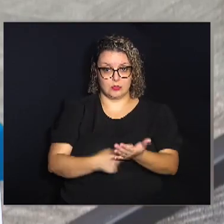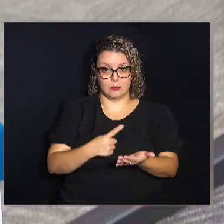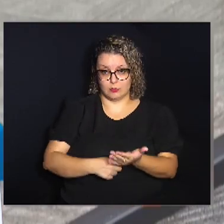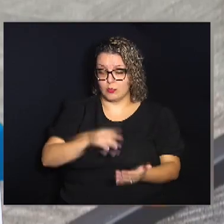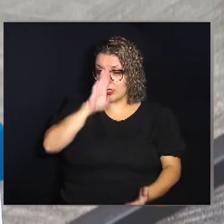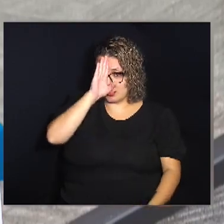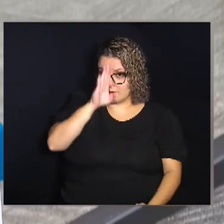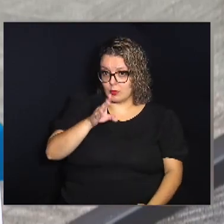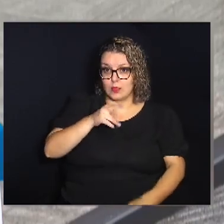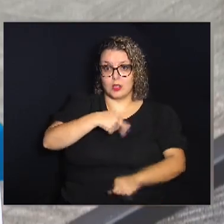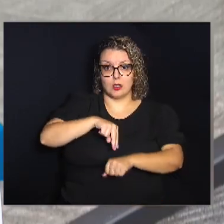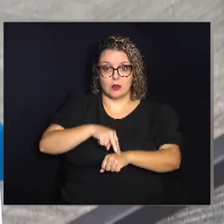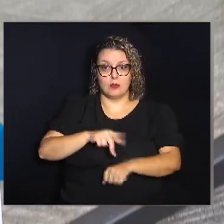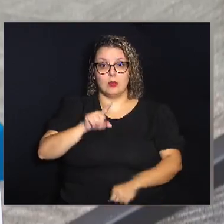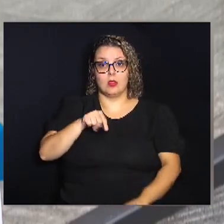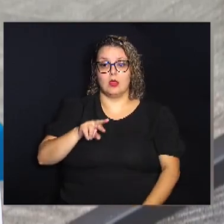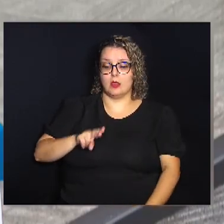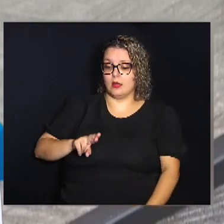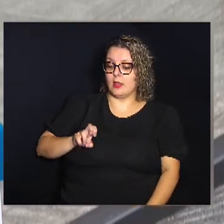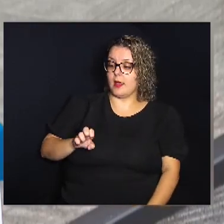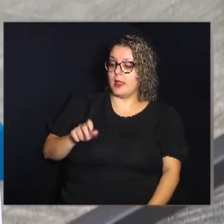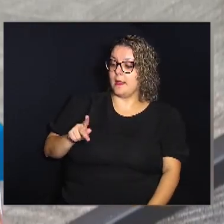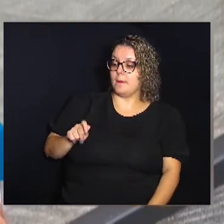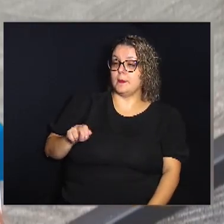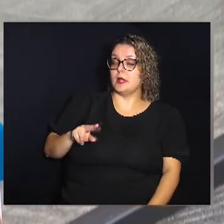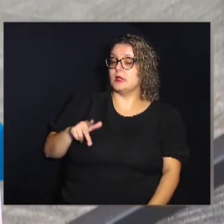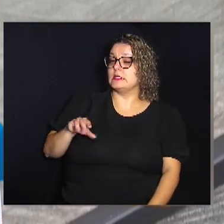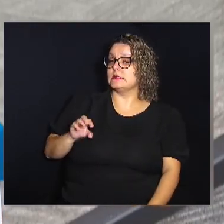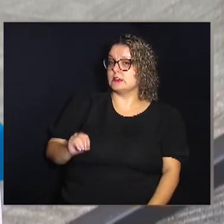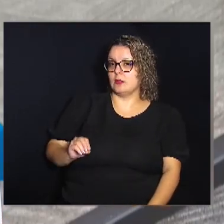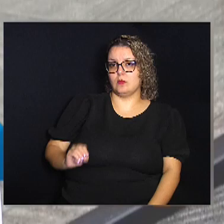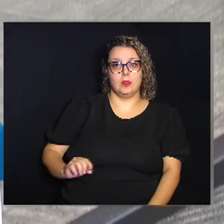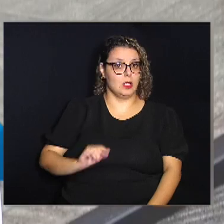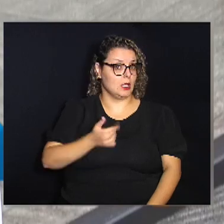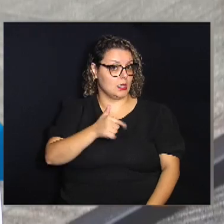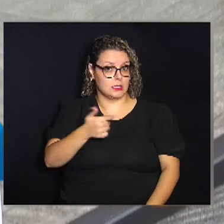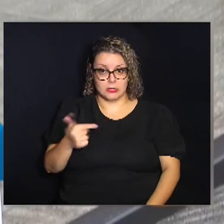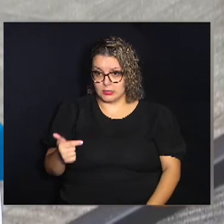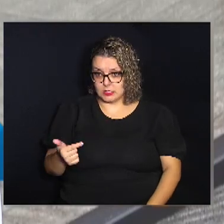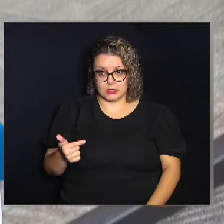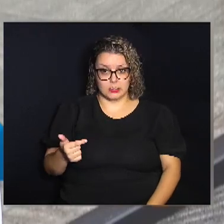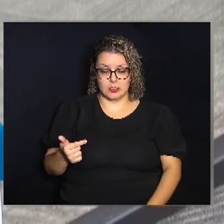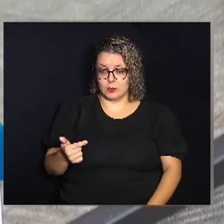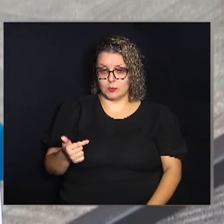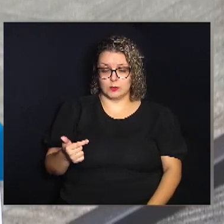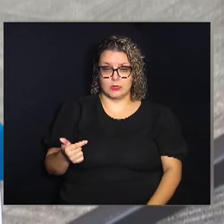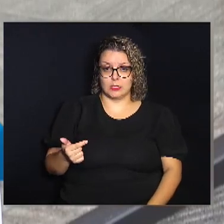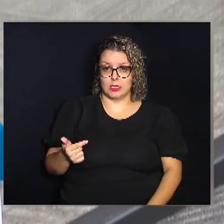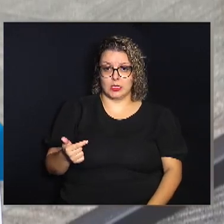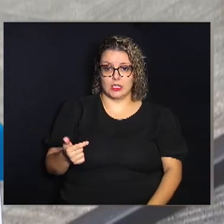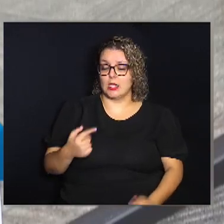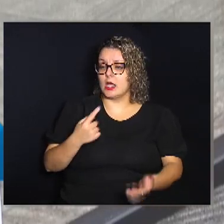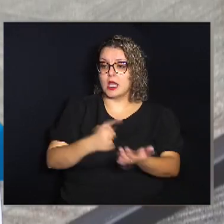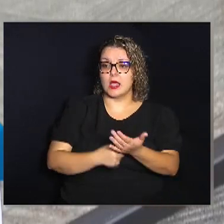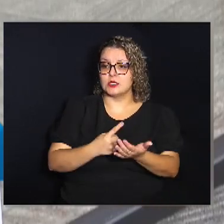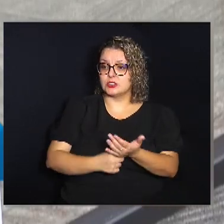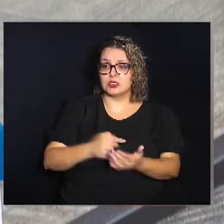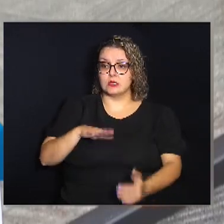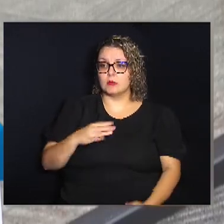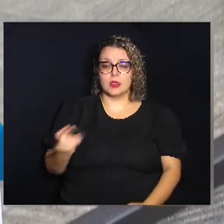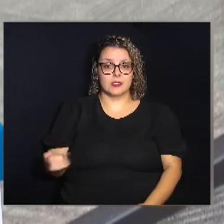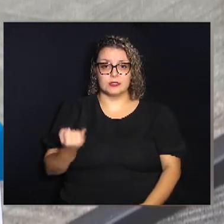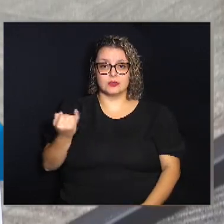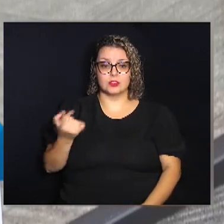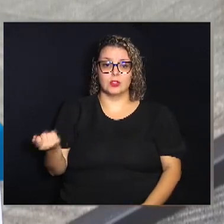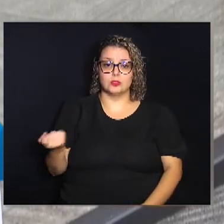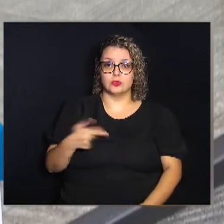principal nacional é por reparação. Não existe nenhuma outra agenda mais importante do